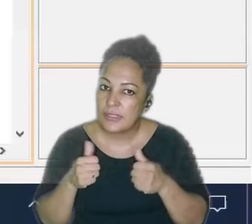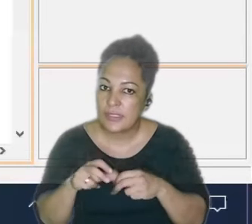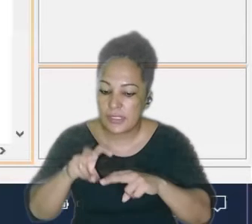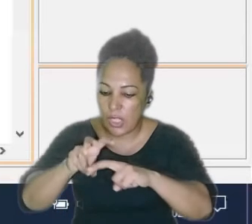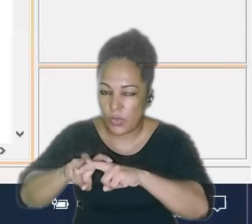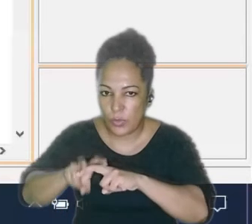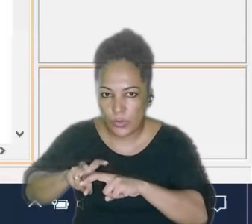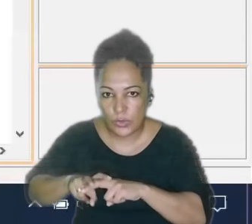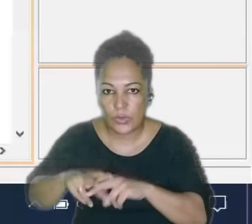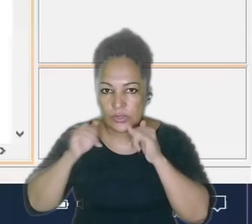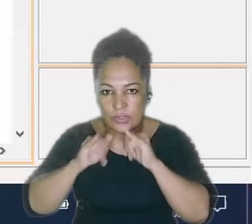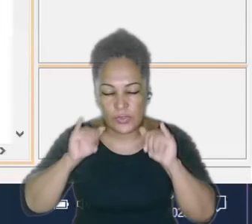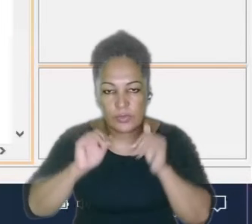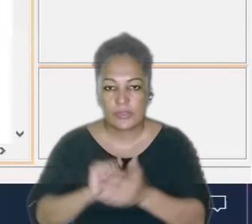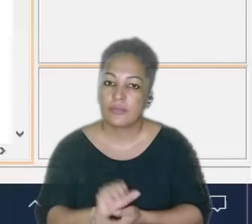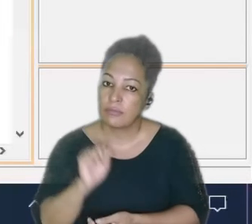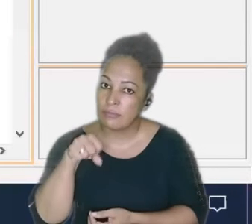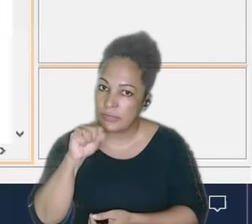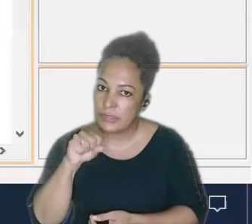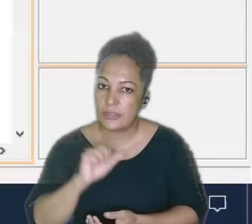precisa da informação de poltrona? Sim.